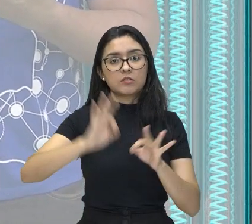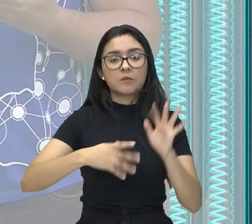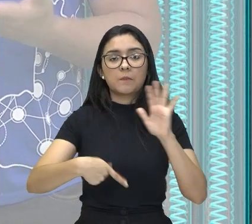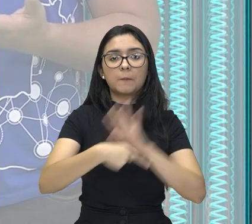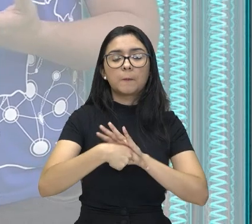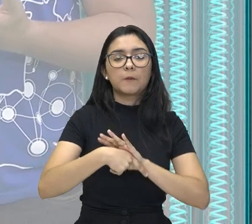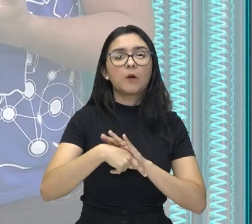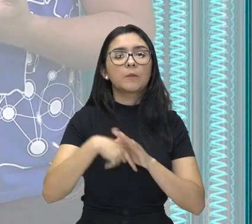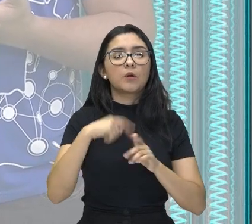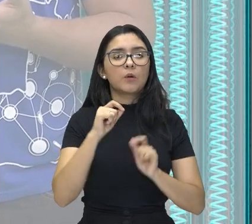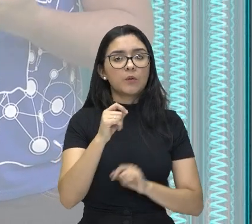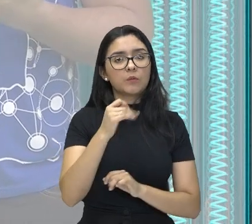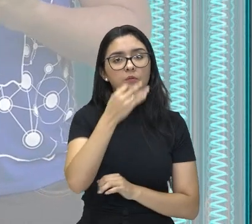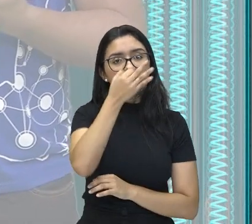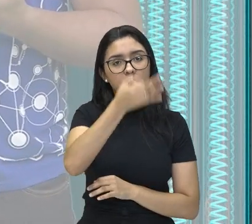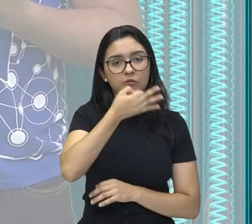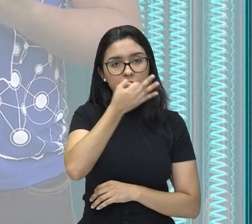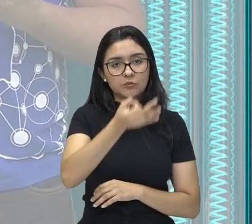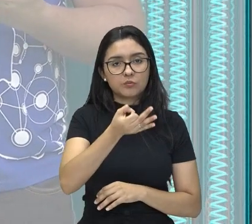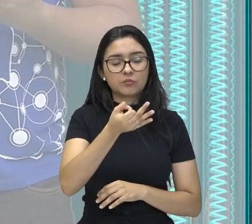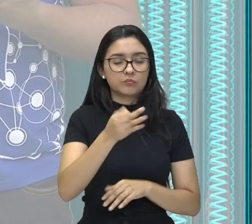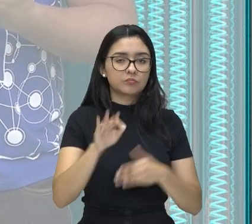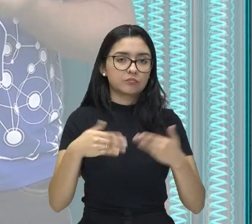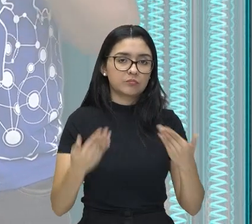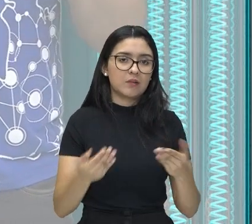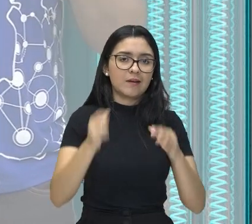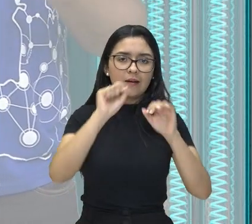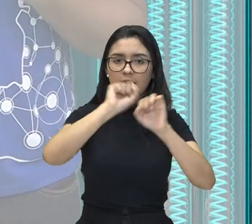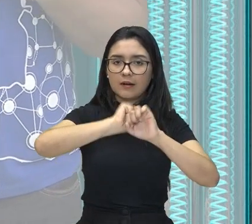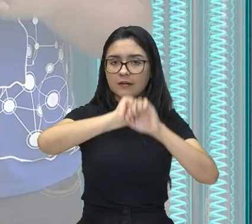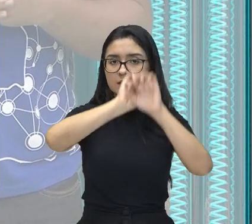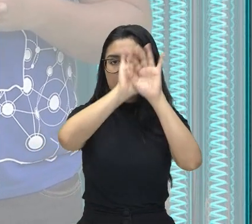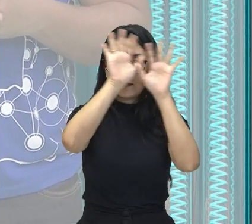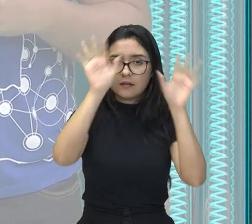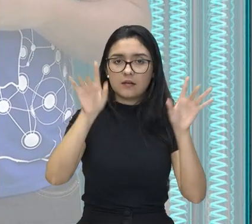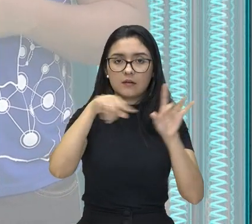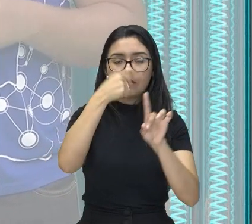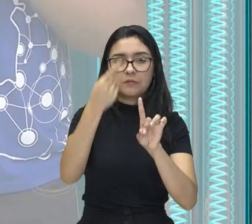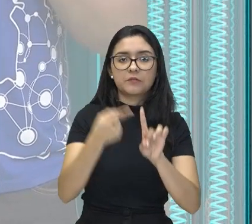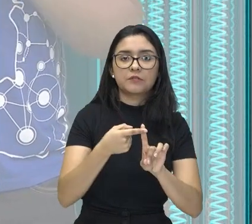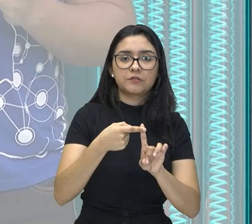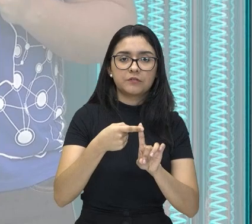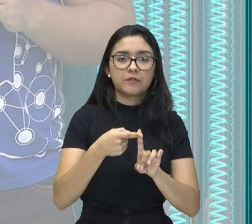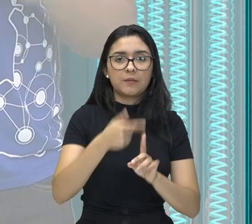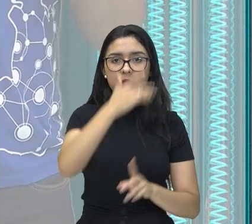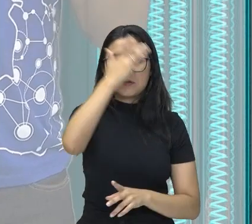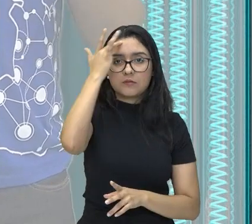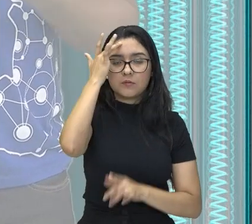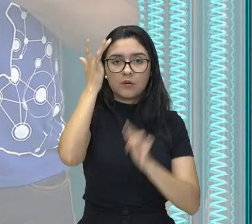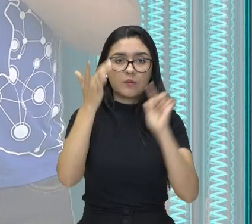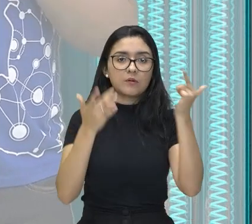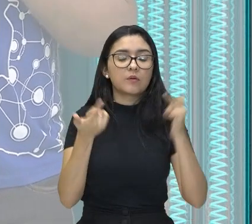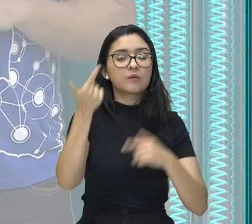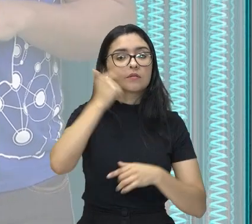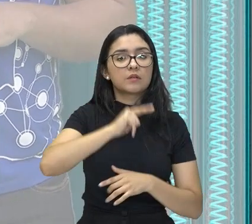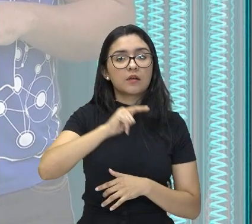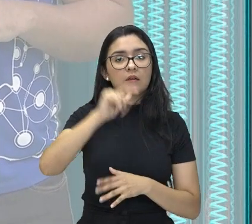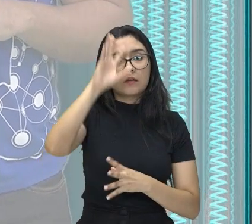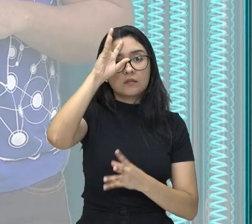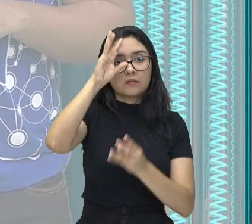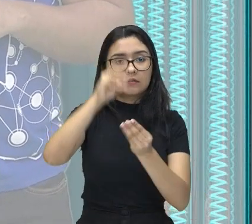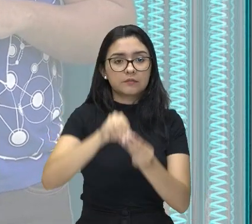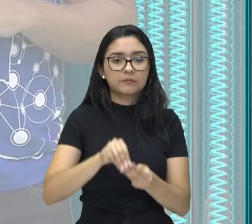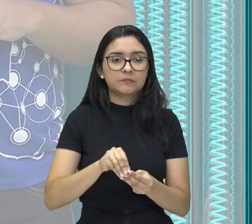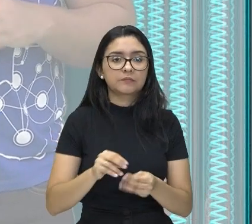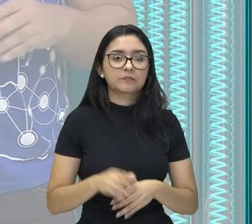promove uma organização desses argumentos de forma muito clara a quem está ouvindo, ok? Agora, o que são os